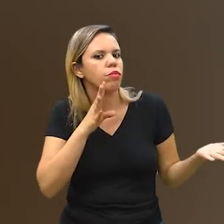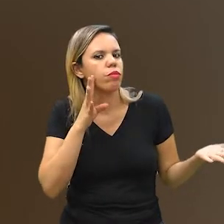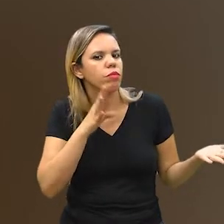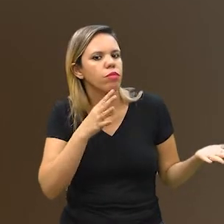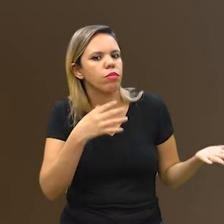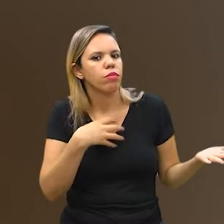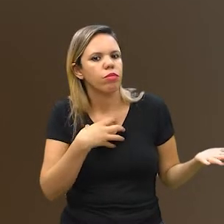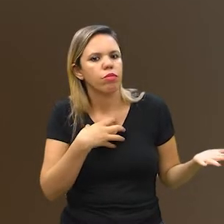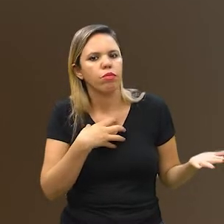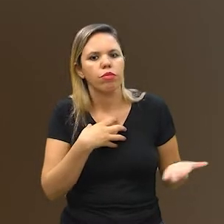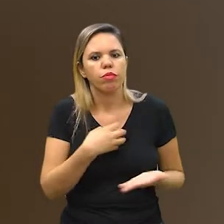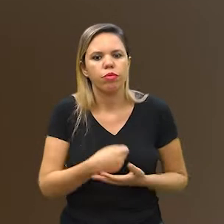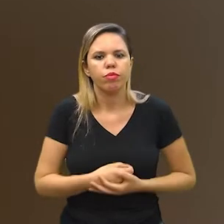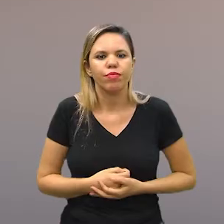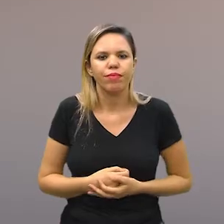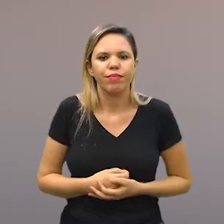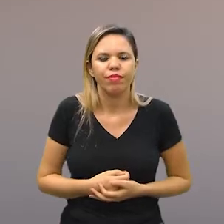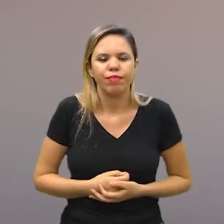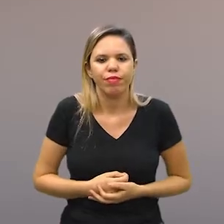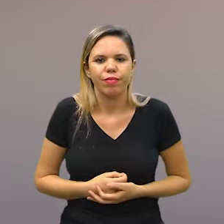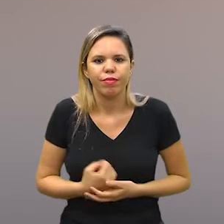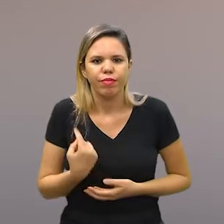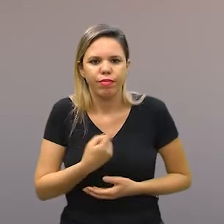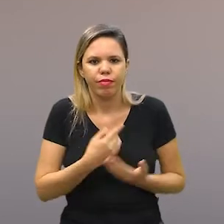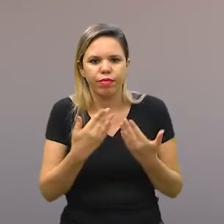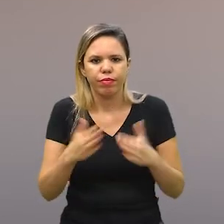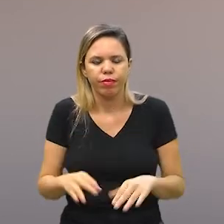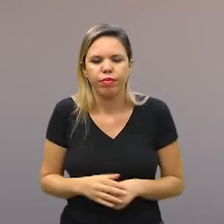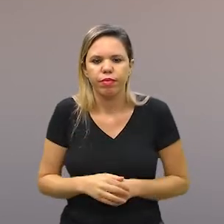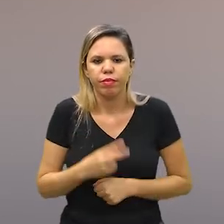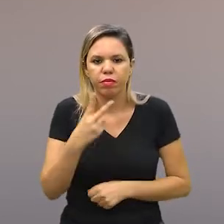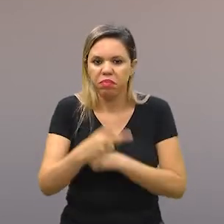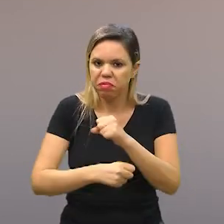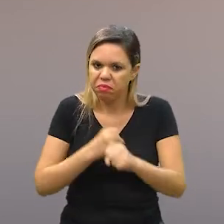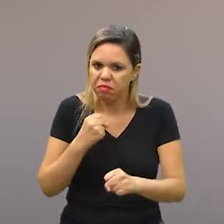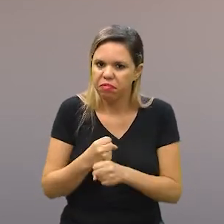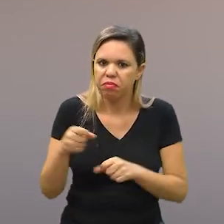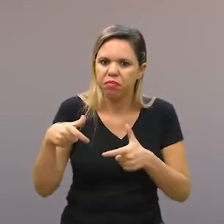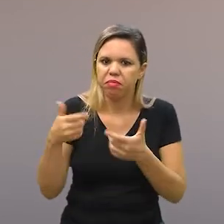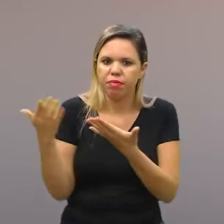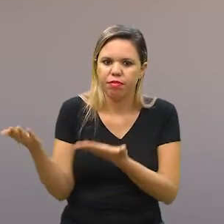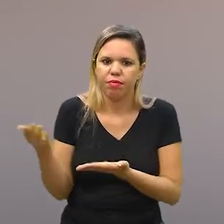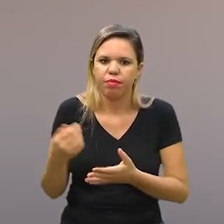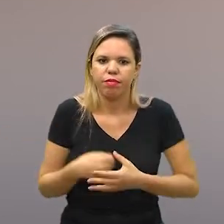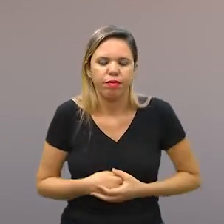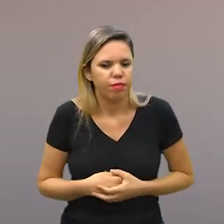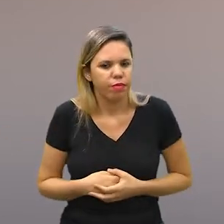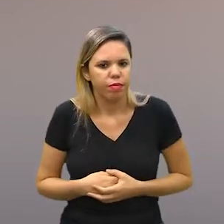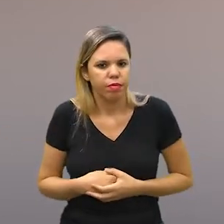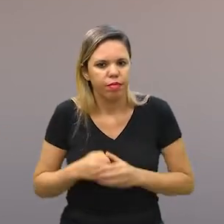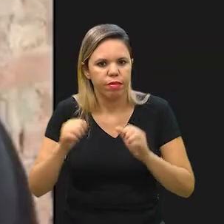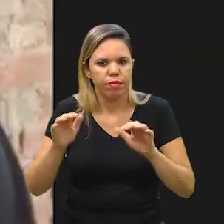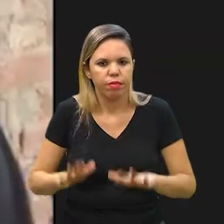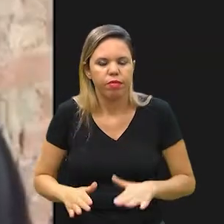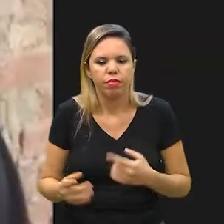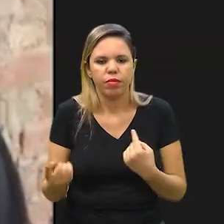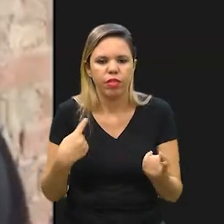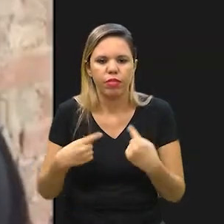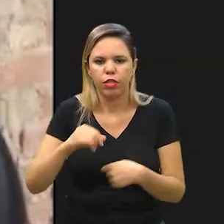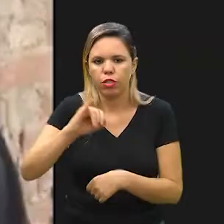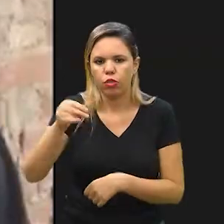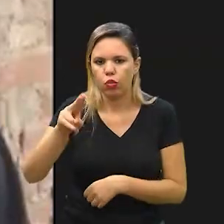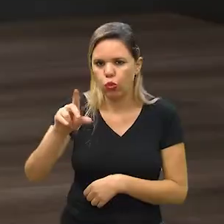cara, e nós estamos aqui, já vai fazer 2 anos. E aí nós ficamos aqui na Júlio de Mesquita.